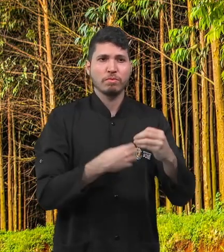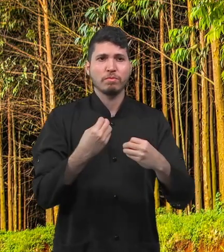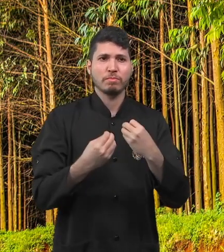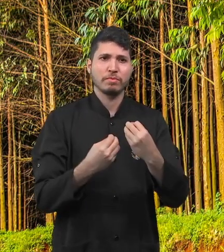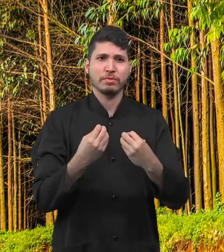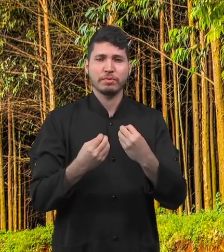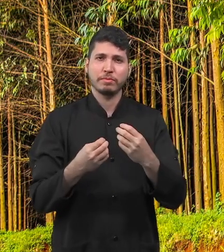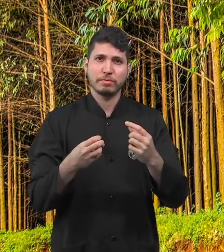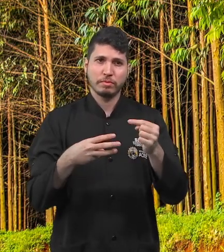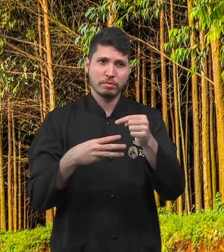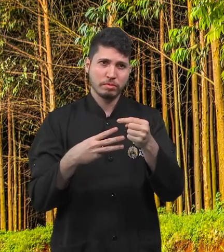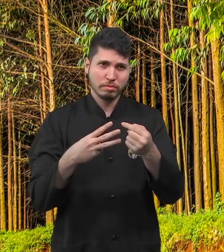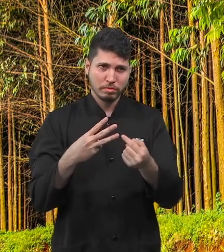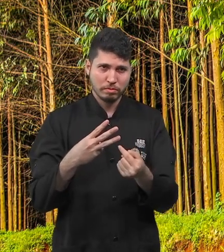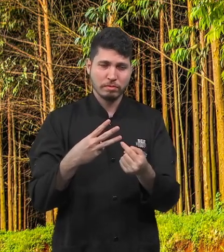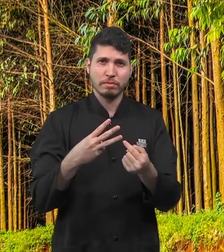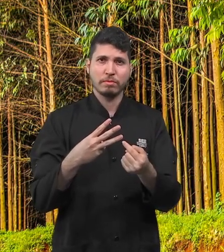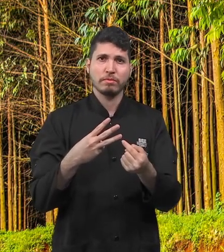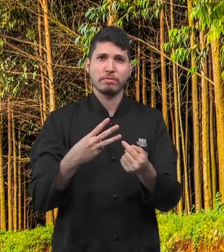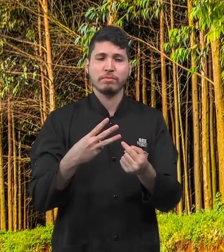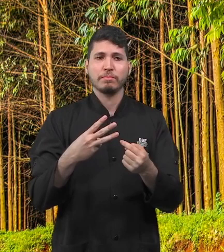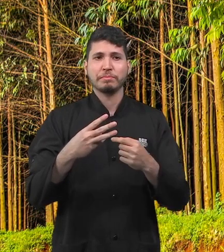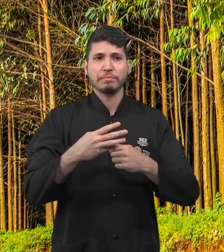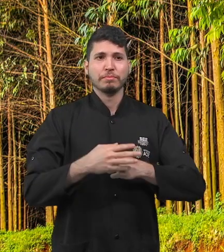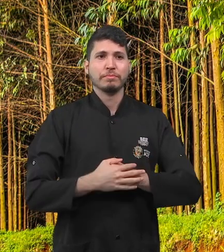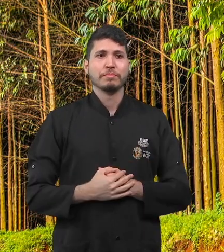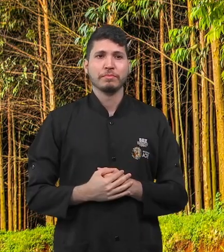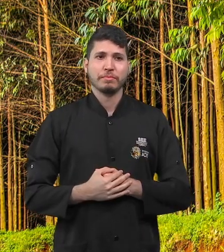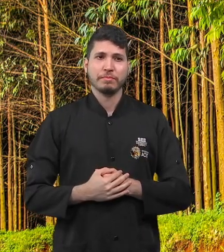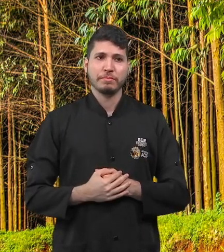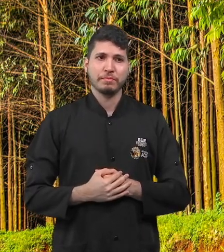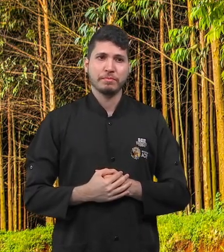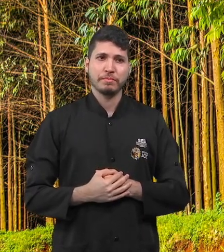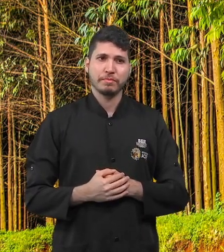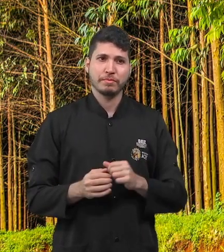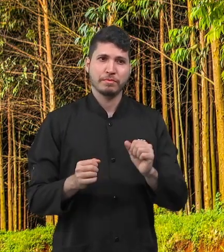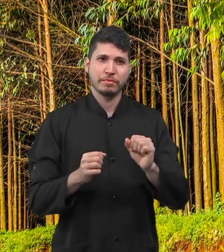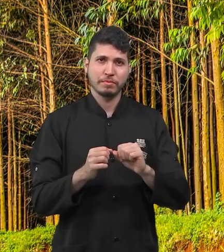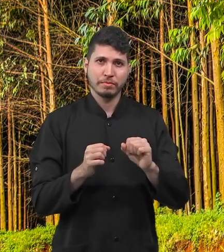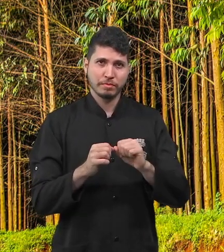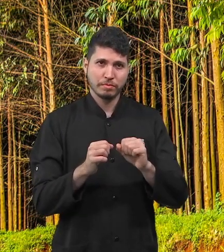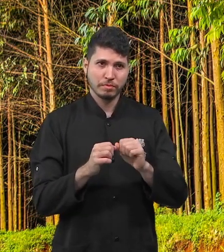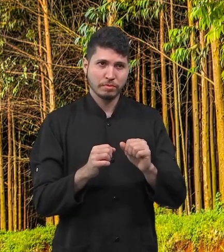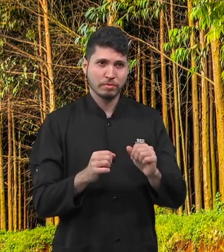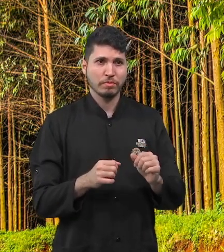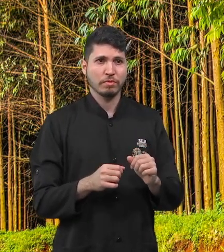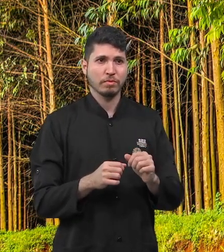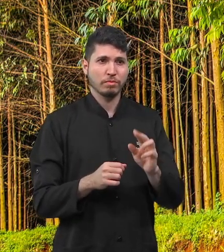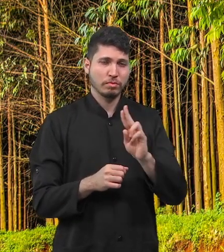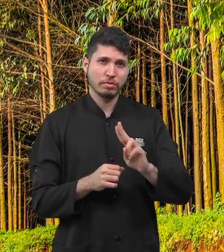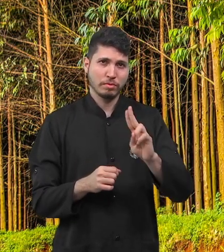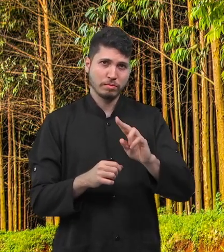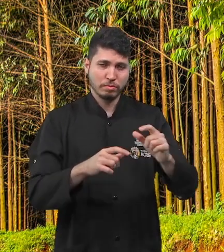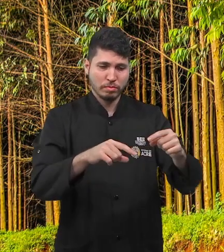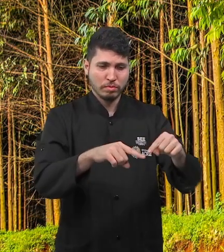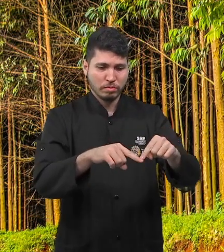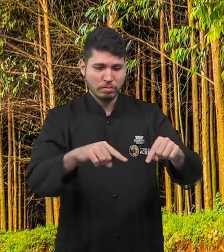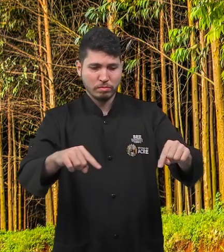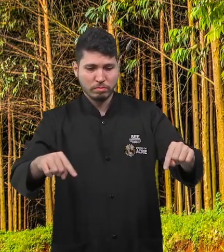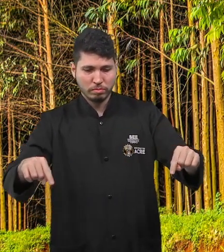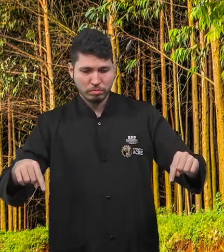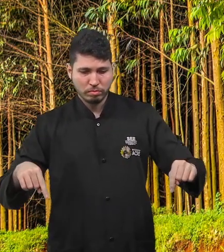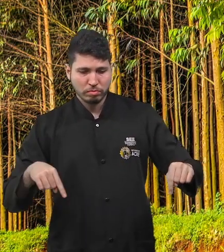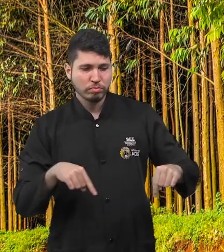adotadas. Primeiro, realizar o zoneamento ou a divisão da propriedade florestal. Primeiro,